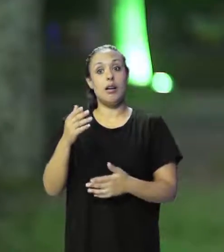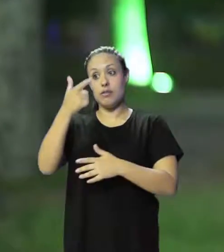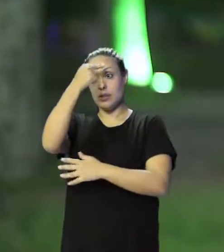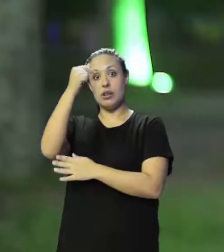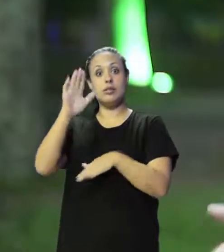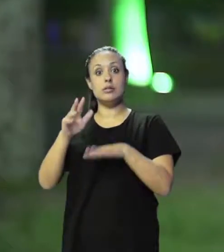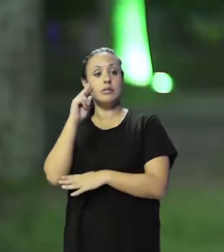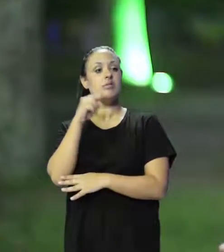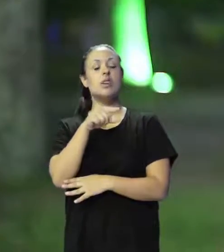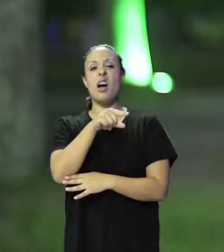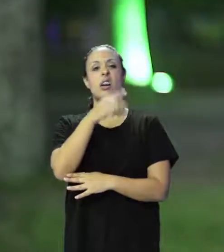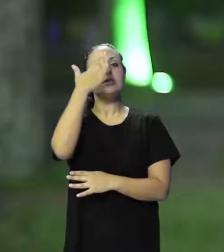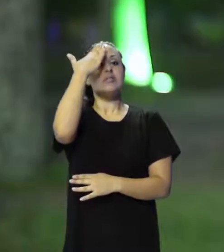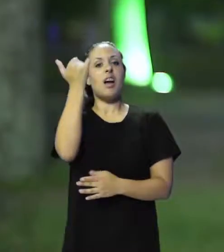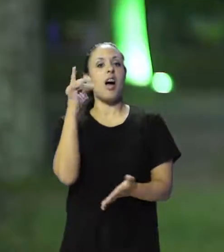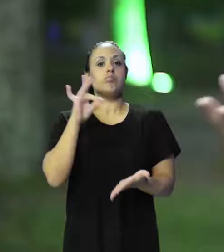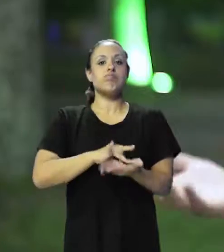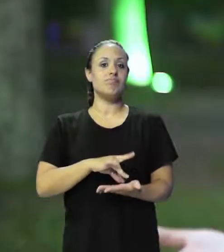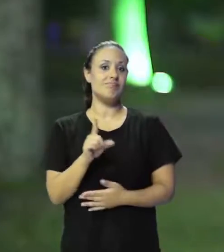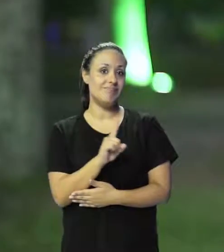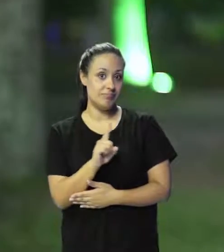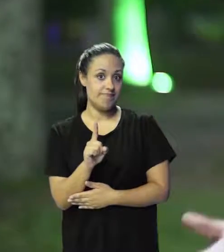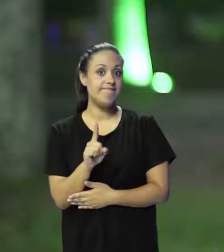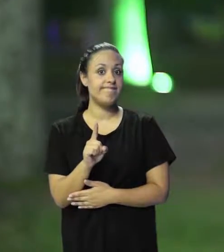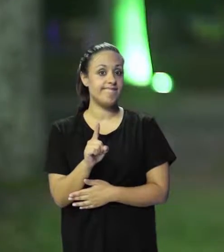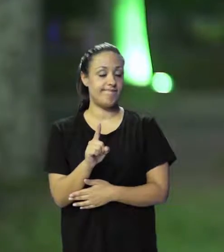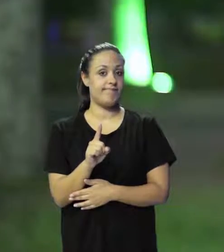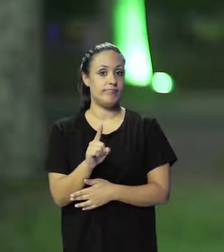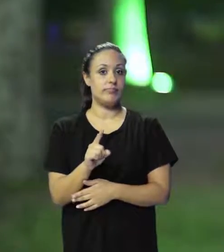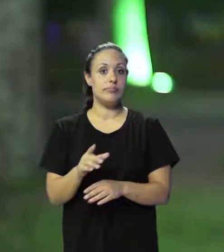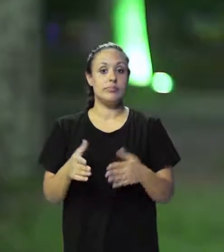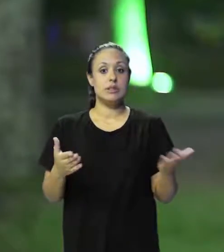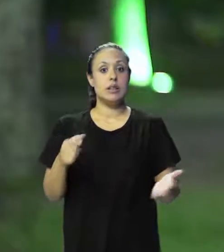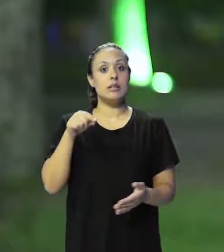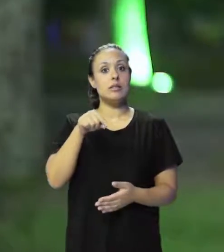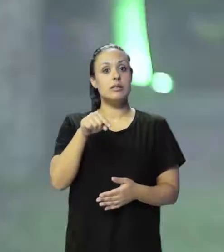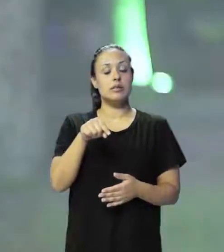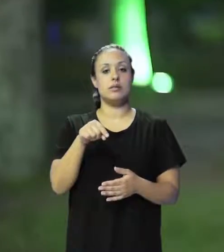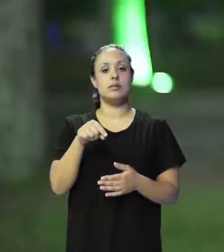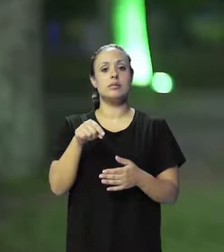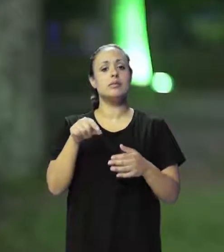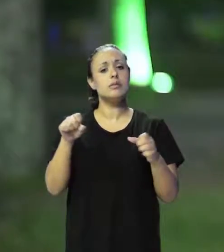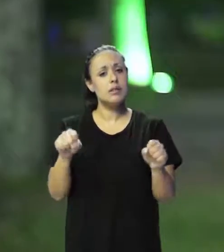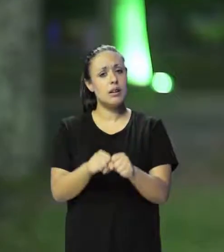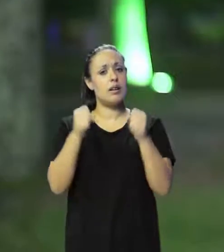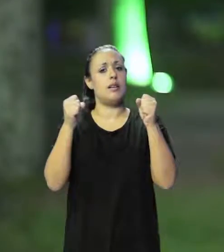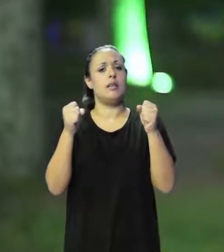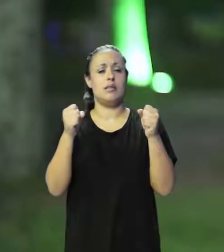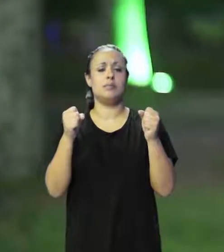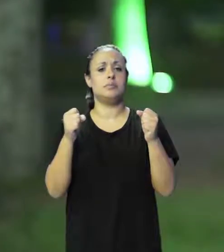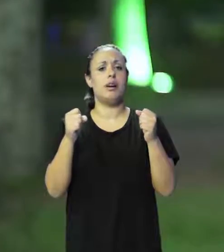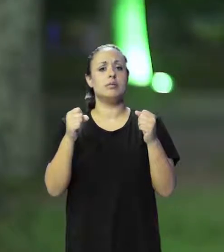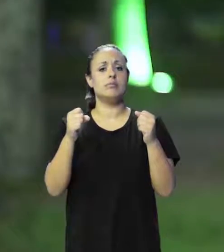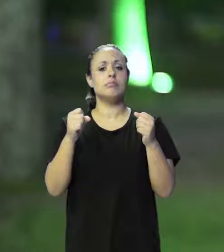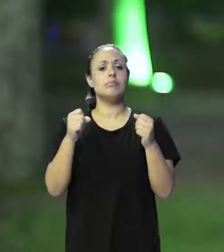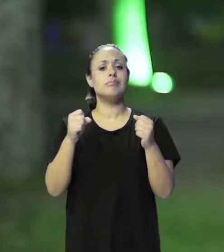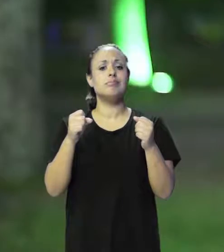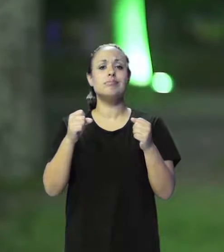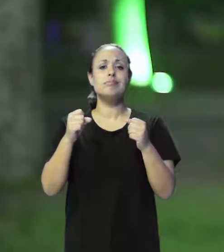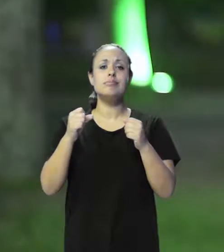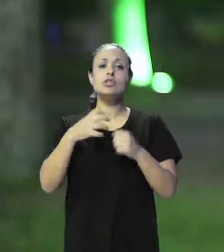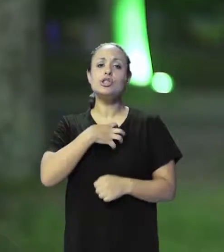não é considerada como um saber legítimo a ser discutido dentro da universidade. A descolonização